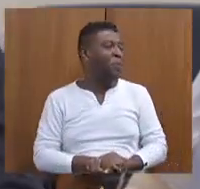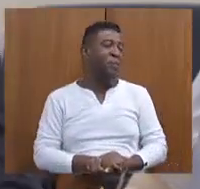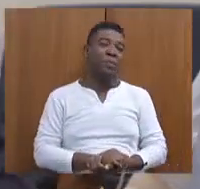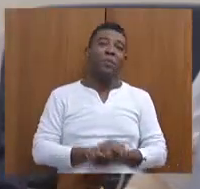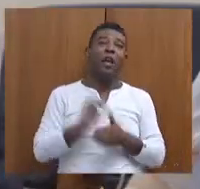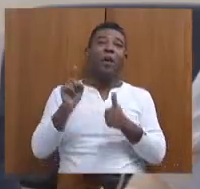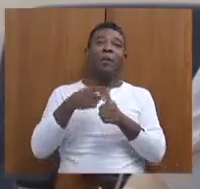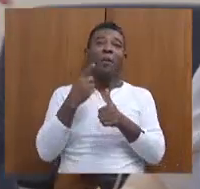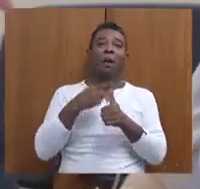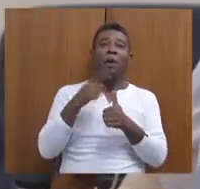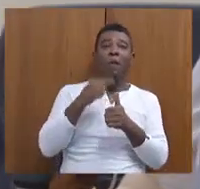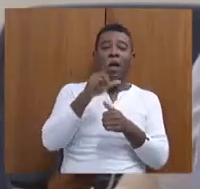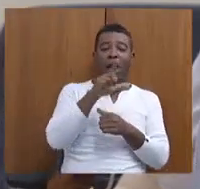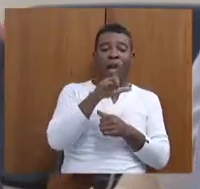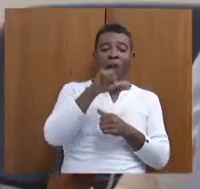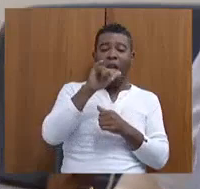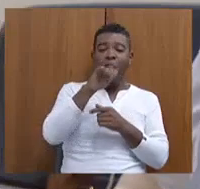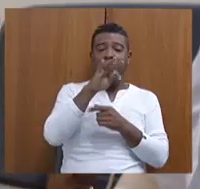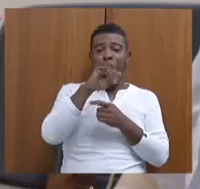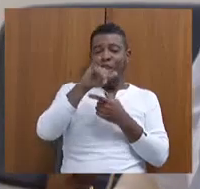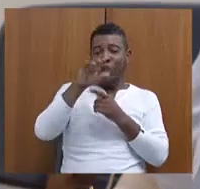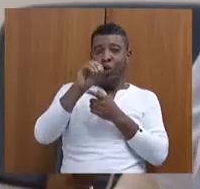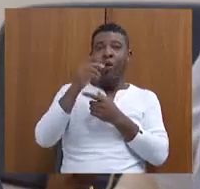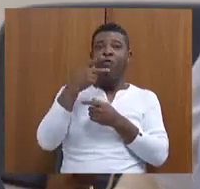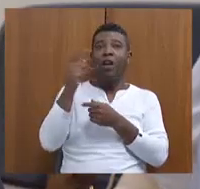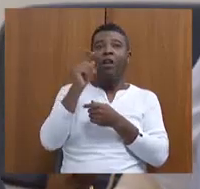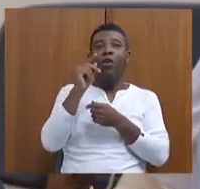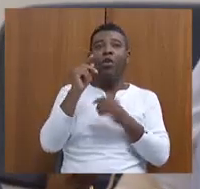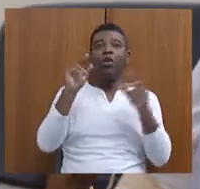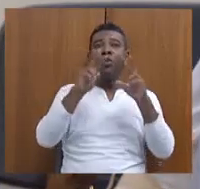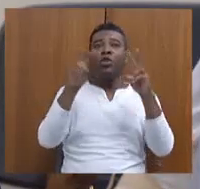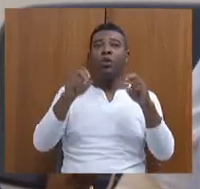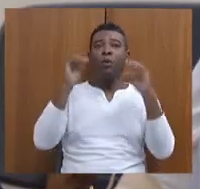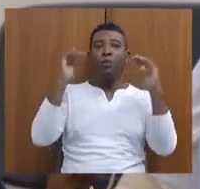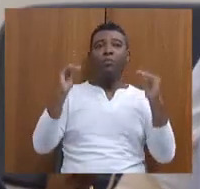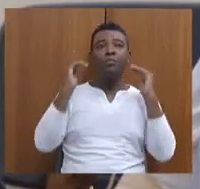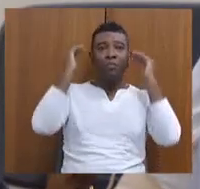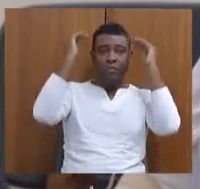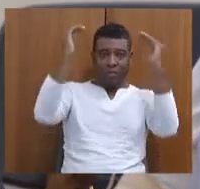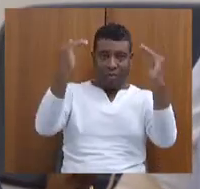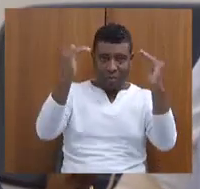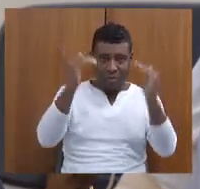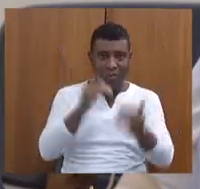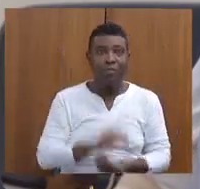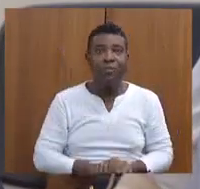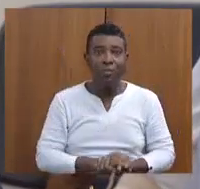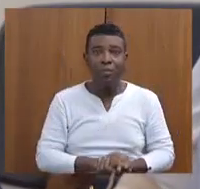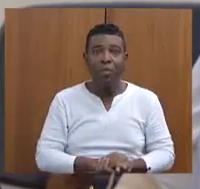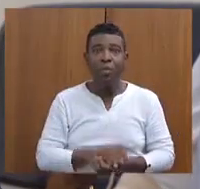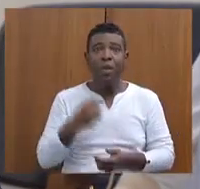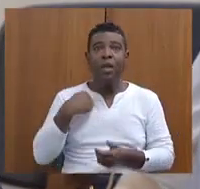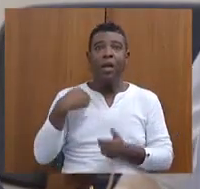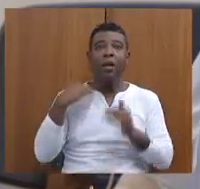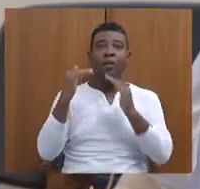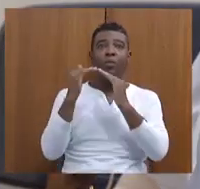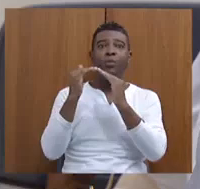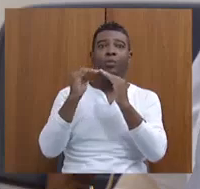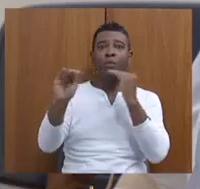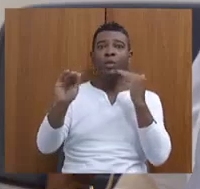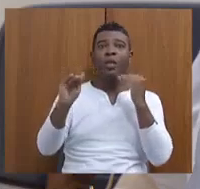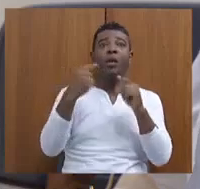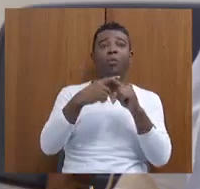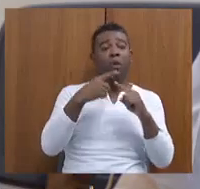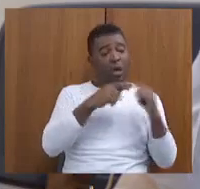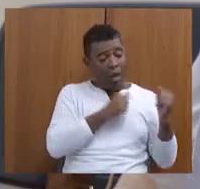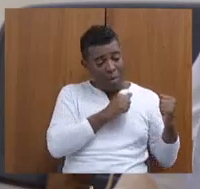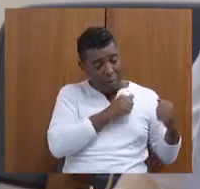sobre o lítio você falou sobre soberania eu eu com a devida vênia discordo né porque todos os processos estão